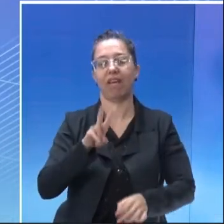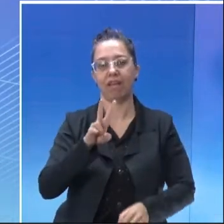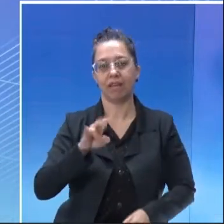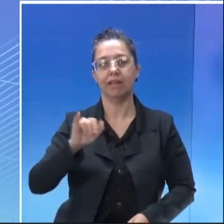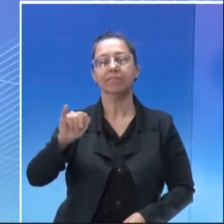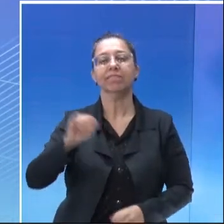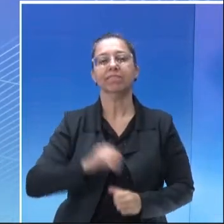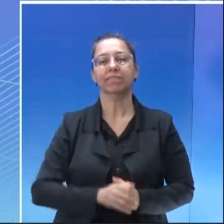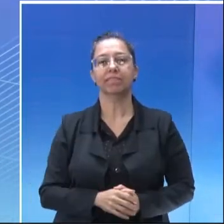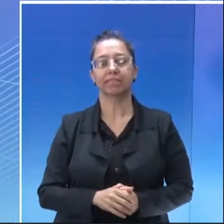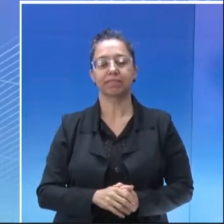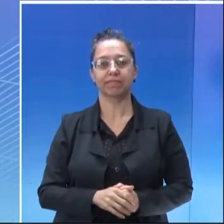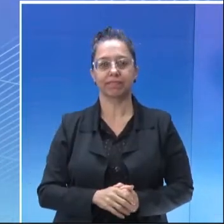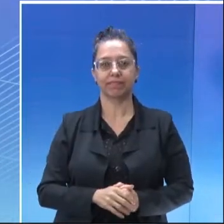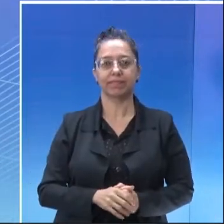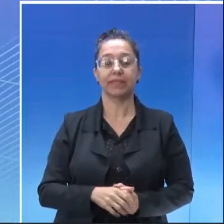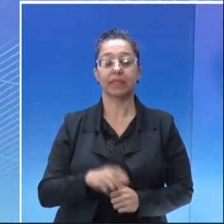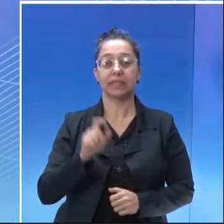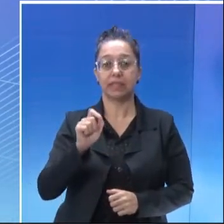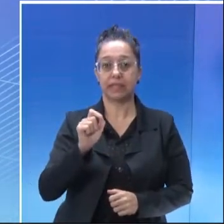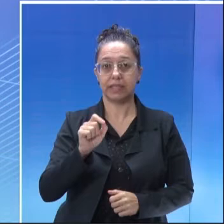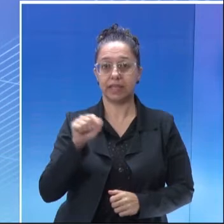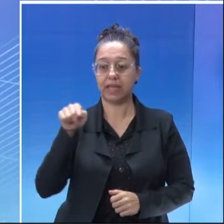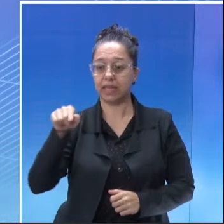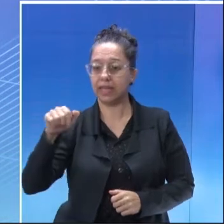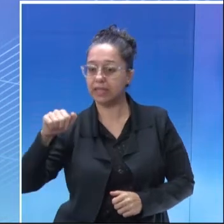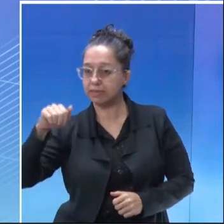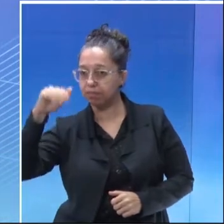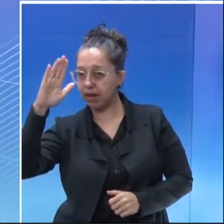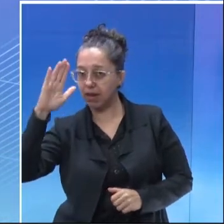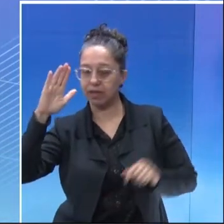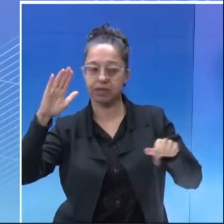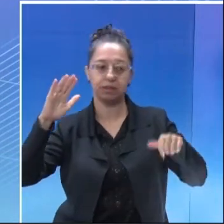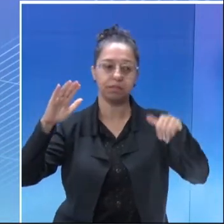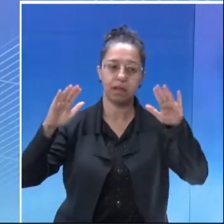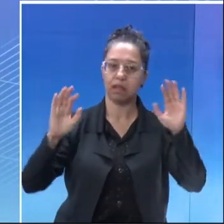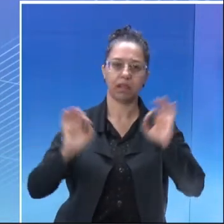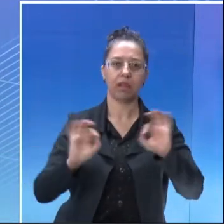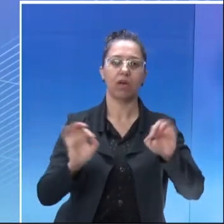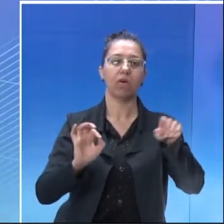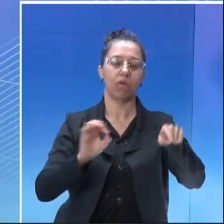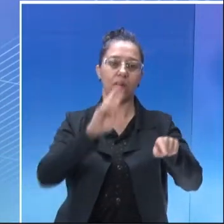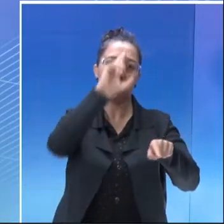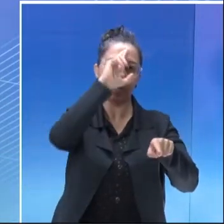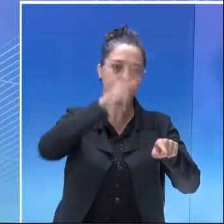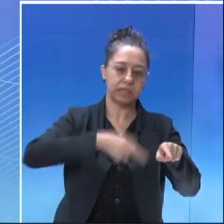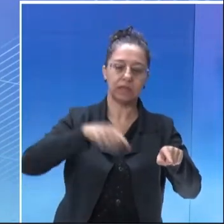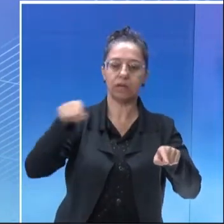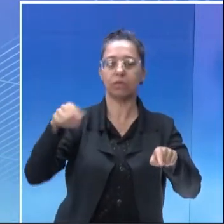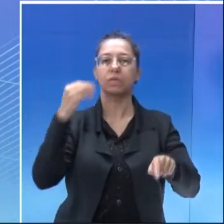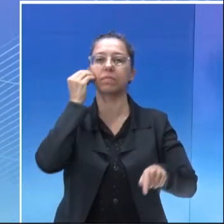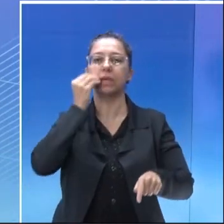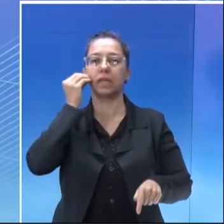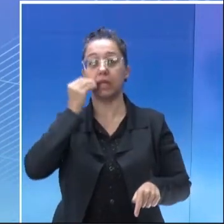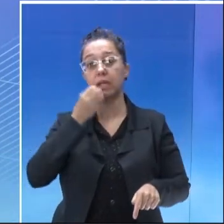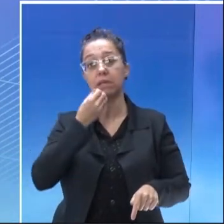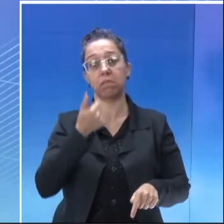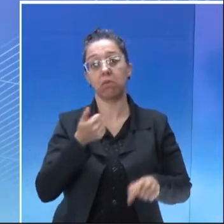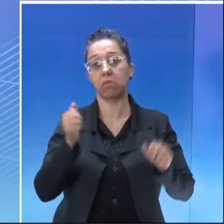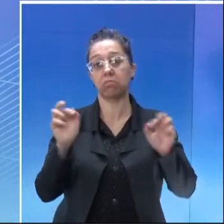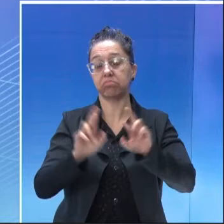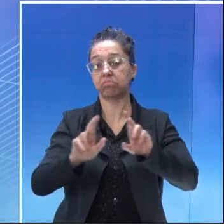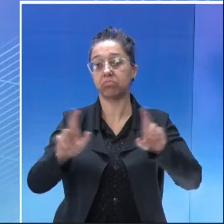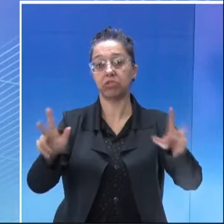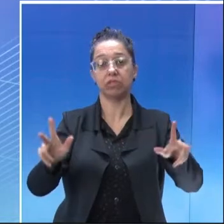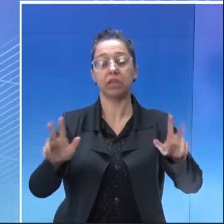problema entre racionalistas e empiristas, que, repetindo, quer dizer que um acha que o conhecimento vem da razão e o outro da